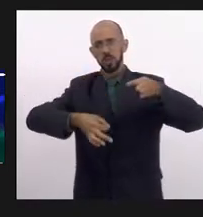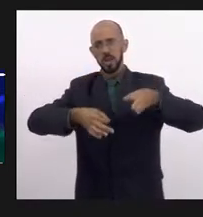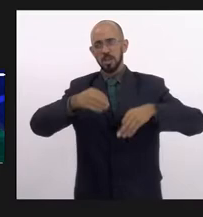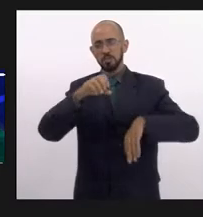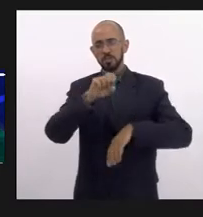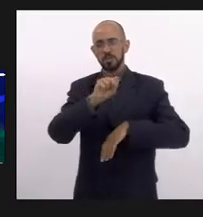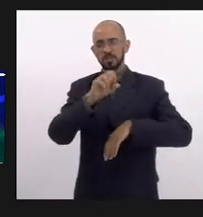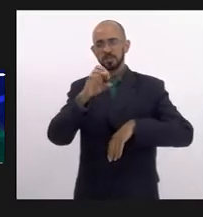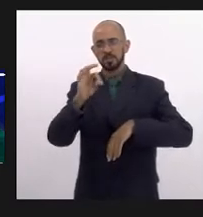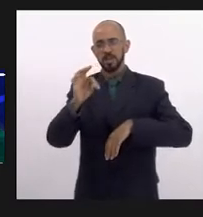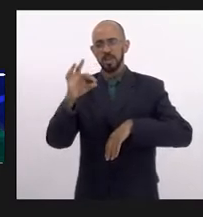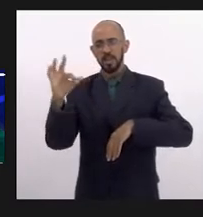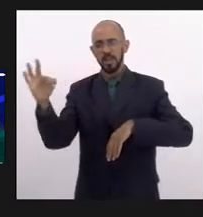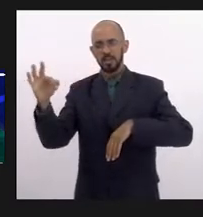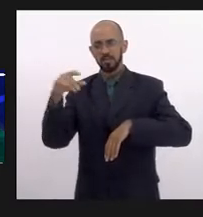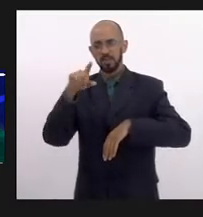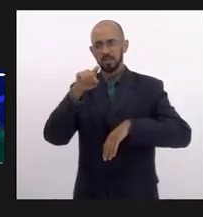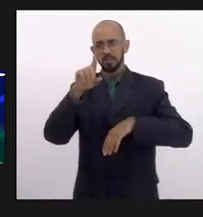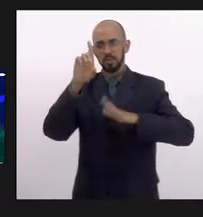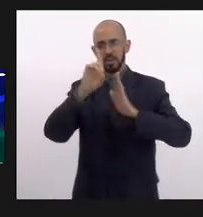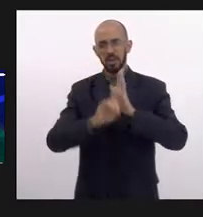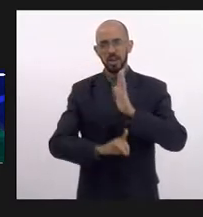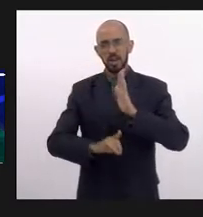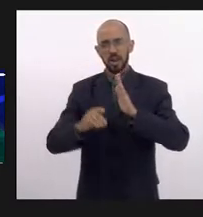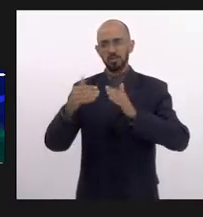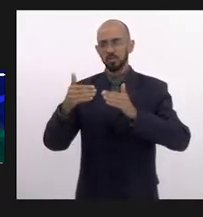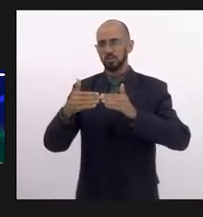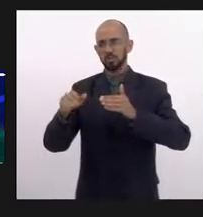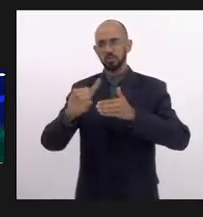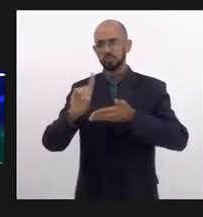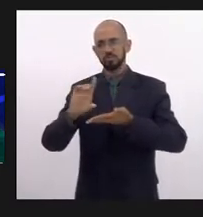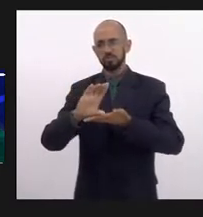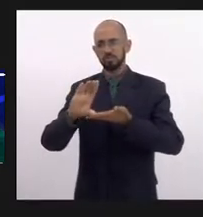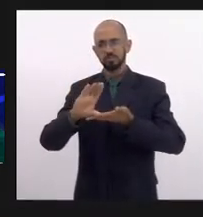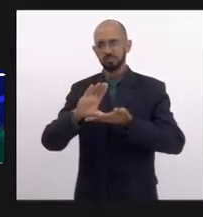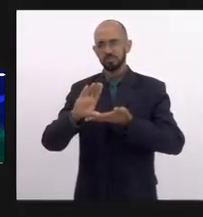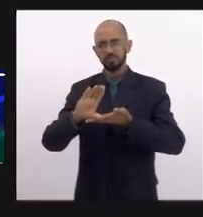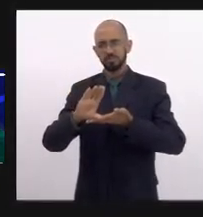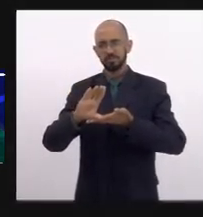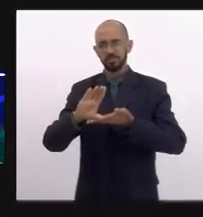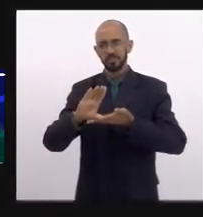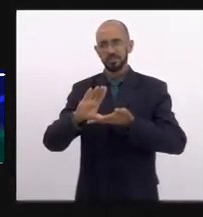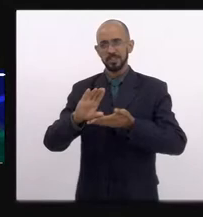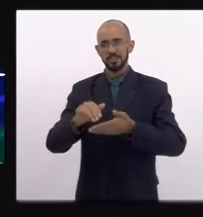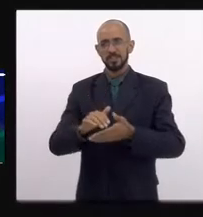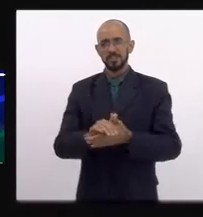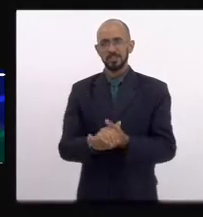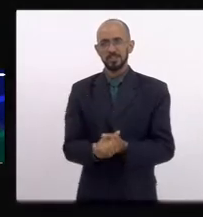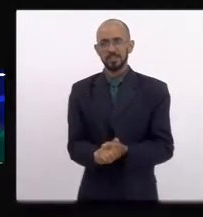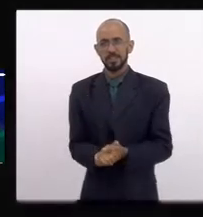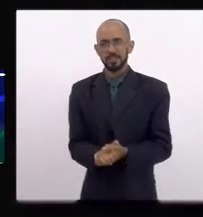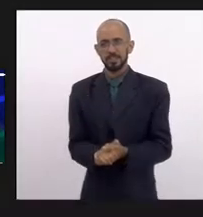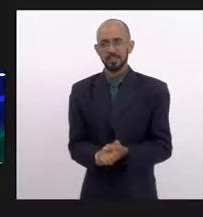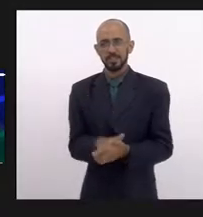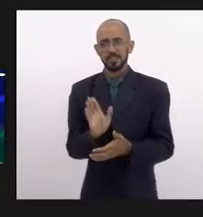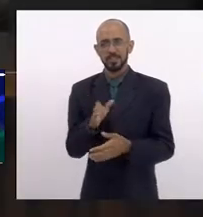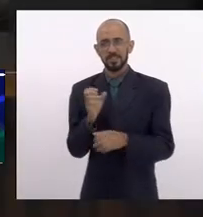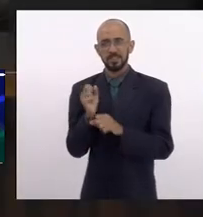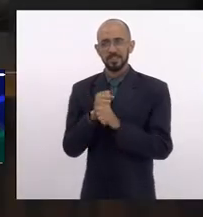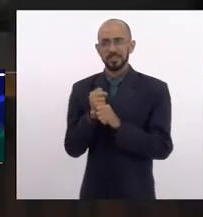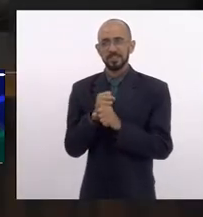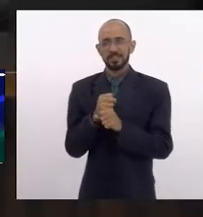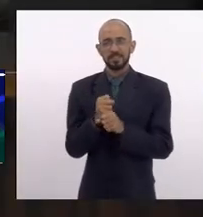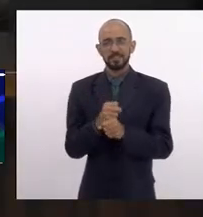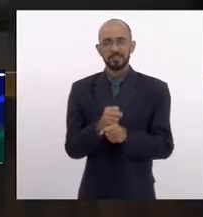gostei foi considerava declarada inconstitucional é de mais nada não Deputado Chego só não tá rolando o ingresso aqui dessa questão